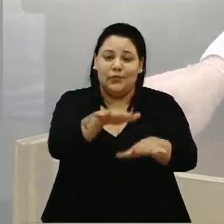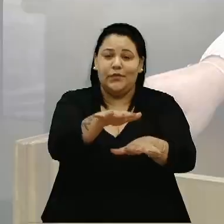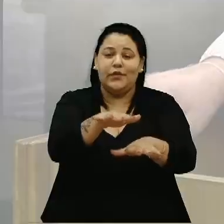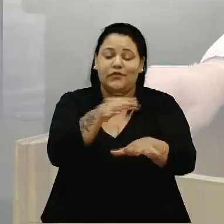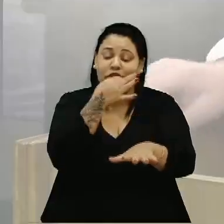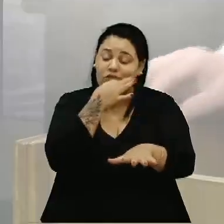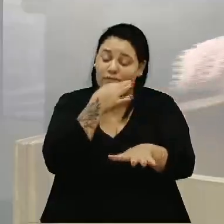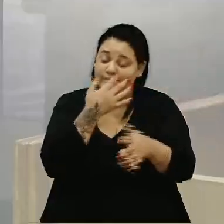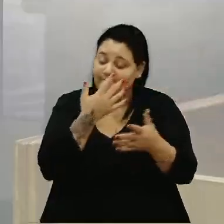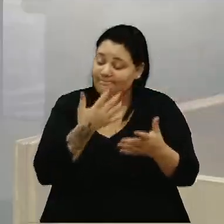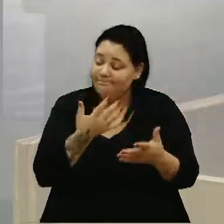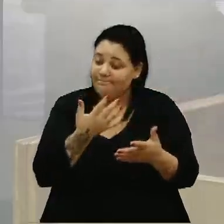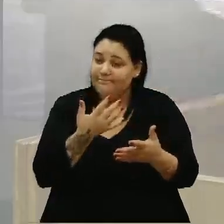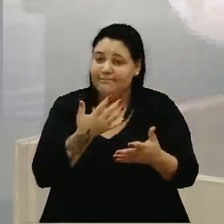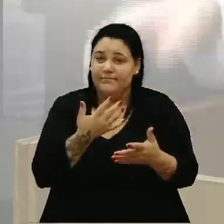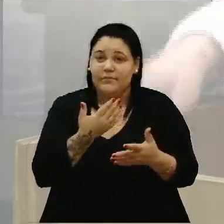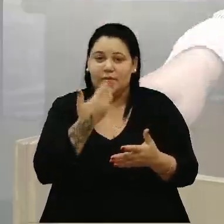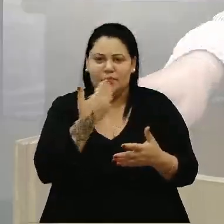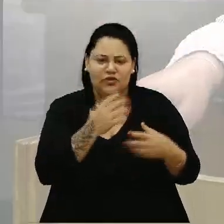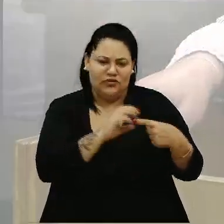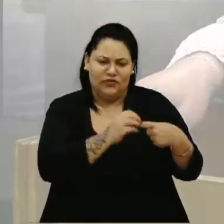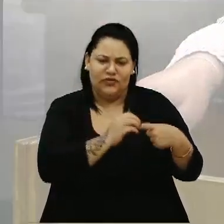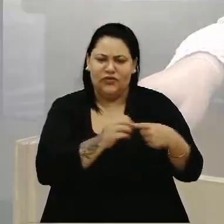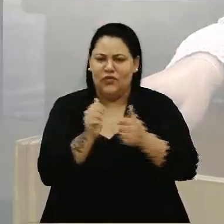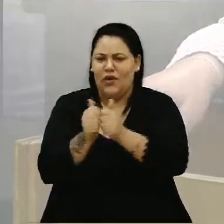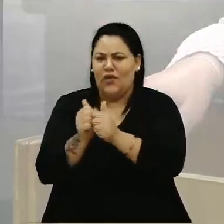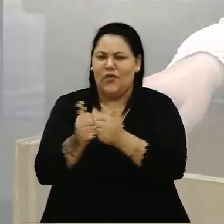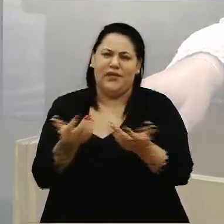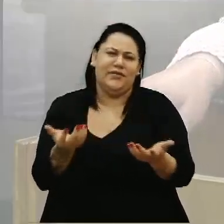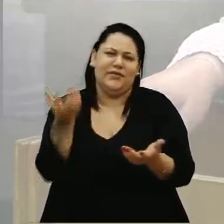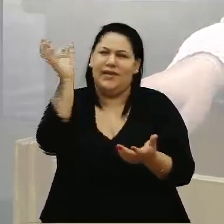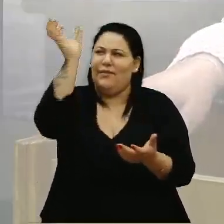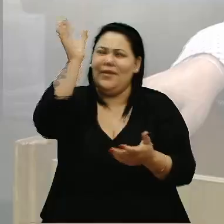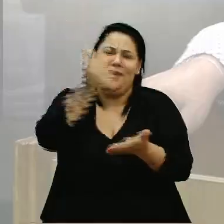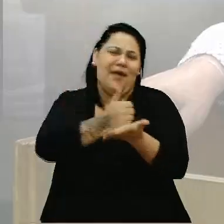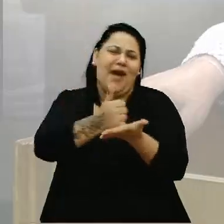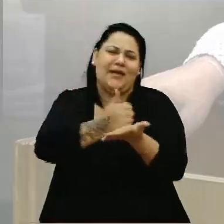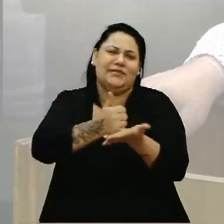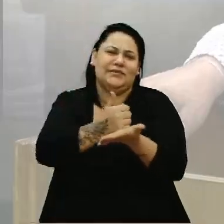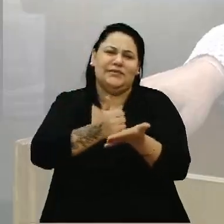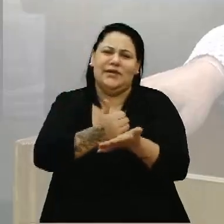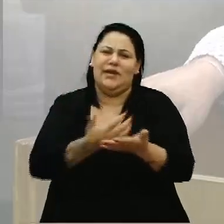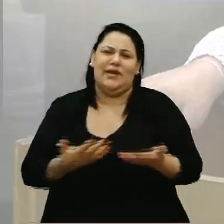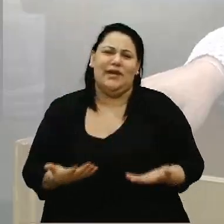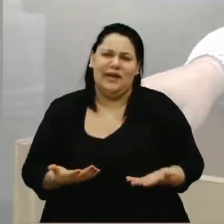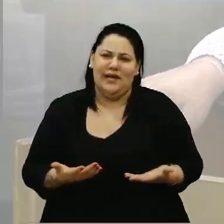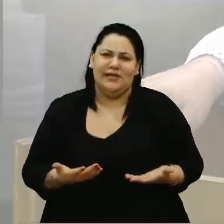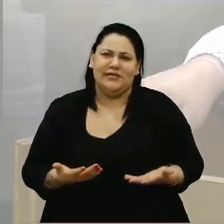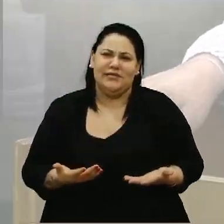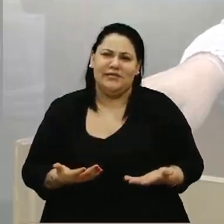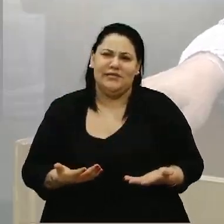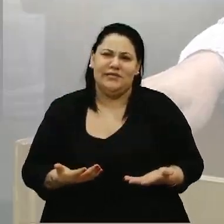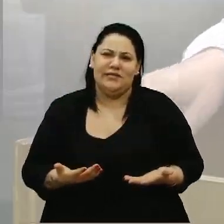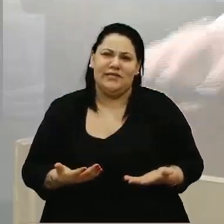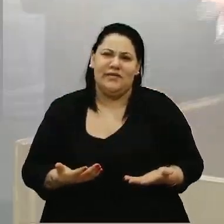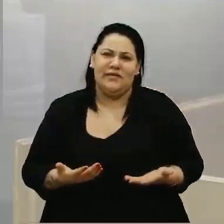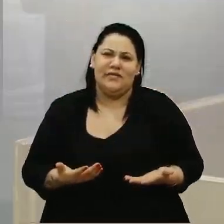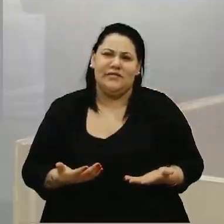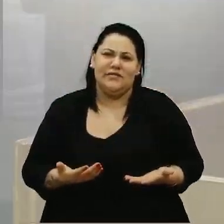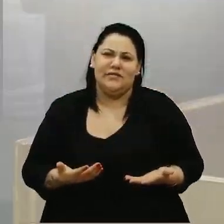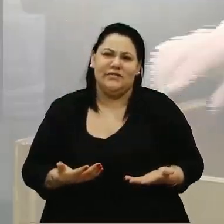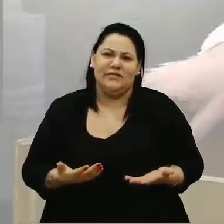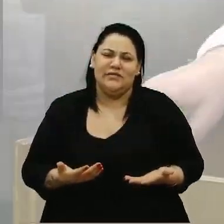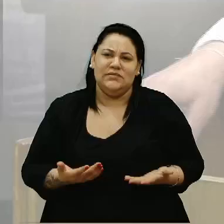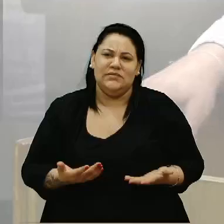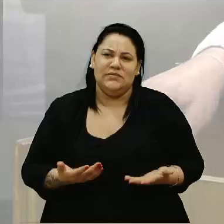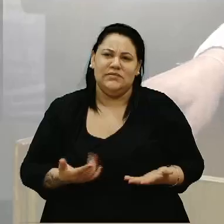Caxias. Nós estamos pedindo um feijão com uma rosa aqui, a lâmpada. Nós reunimos com o secretário, reunimos com os secretários